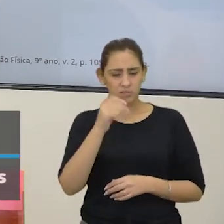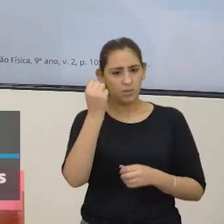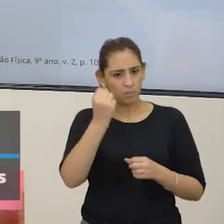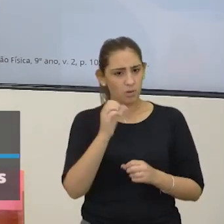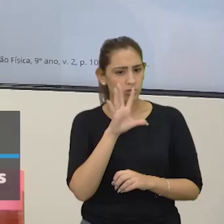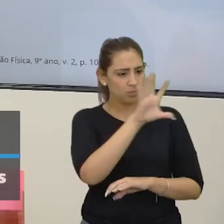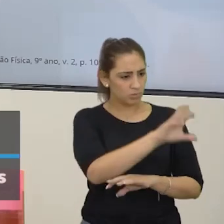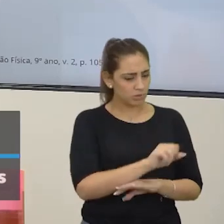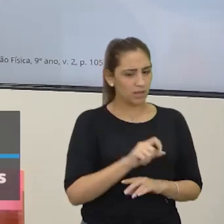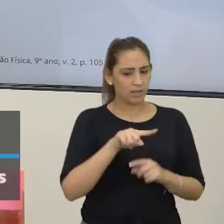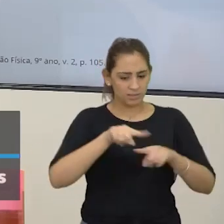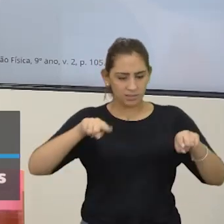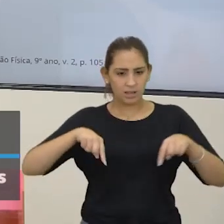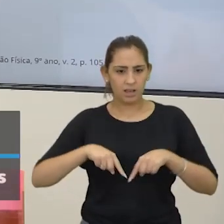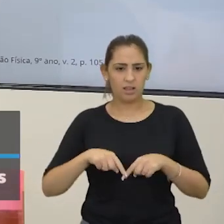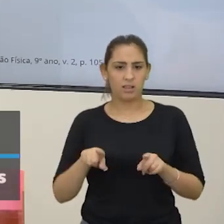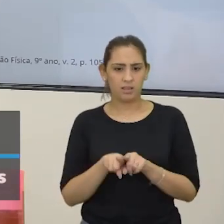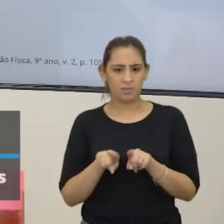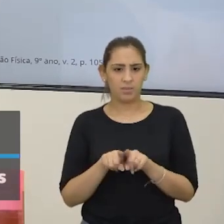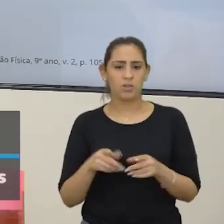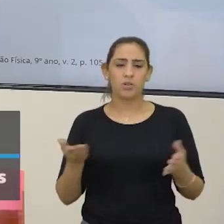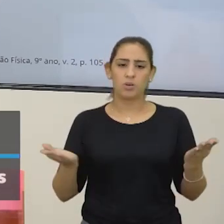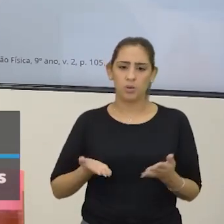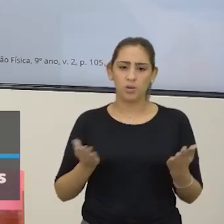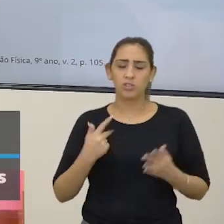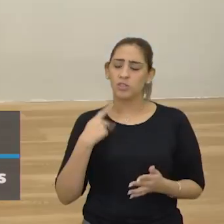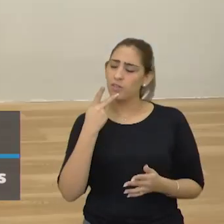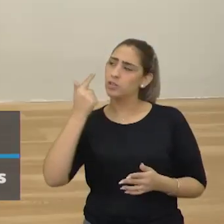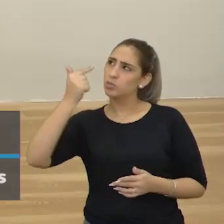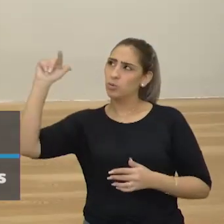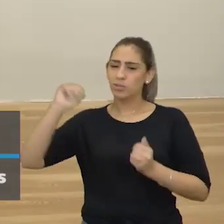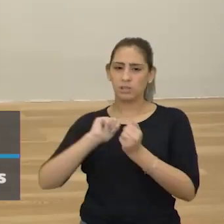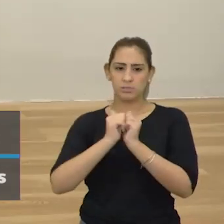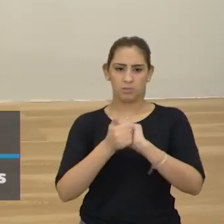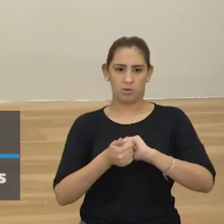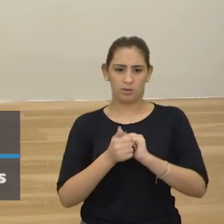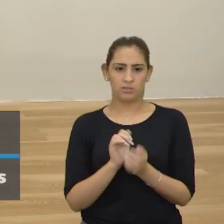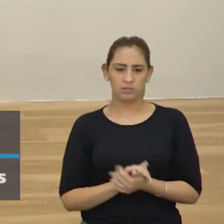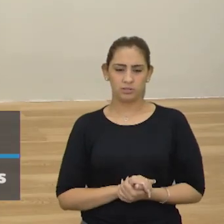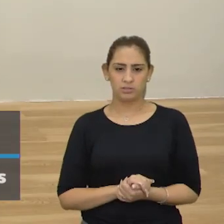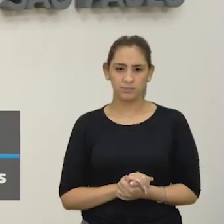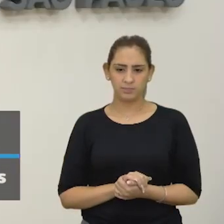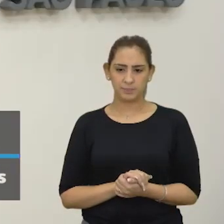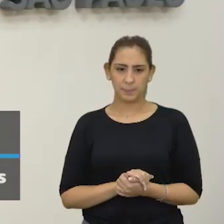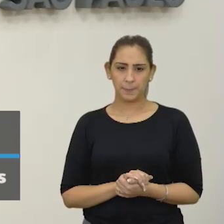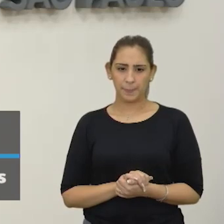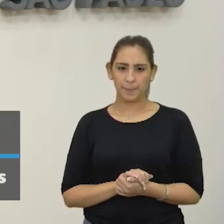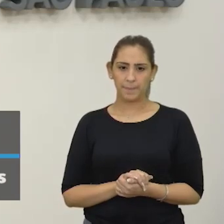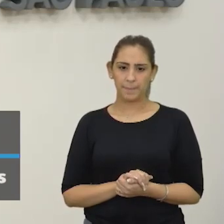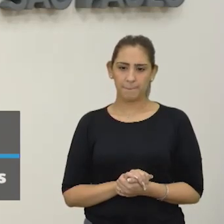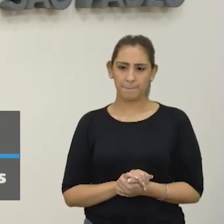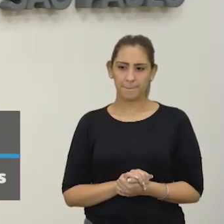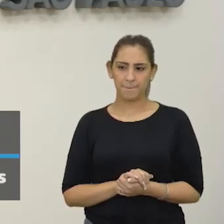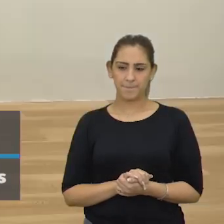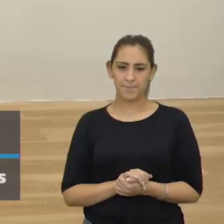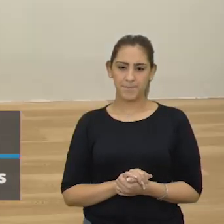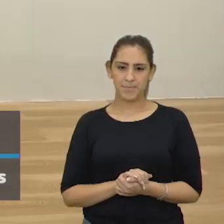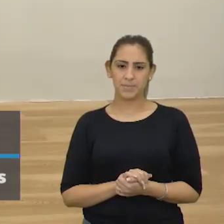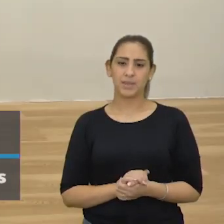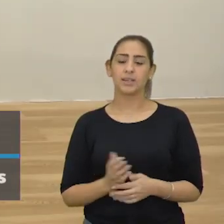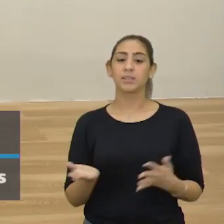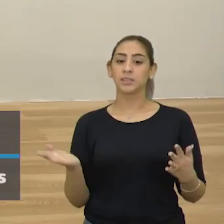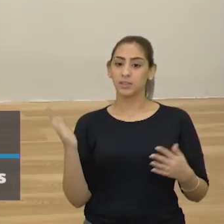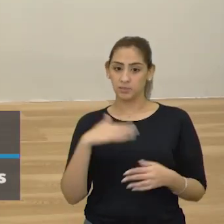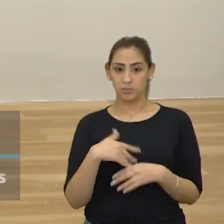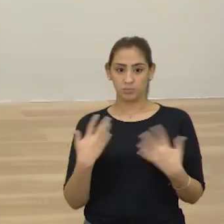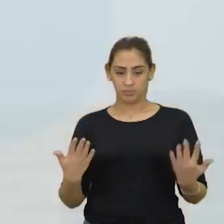material do ano passado, a gente hoje vai falar aí de um outro esporte, né? Que não falamos ano passado. Então, bem bacana. legal. Vamos